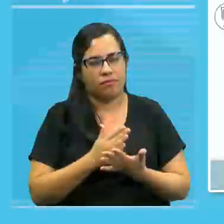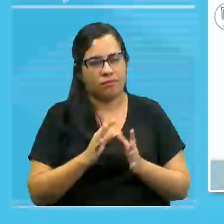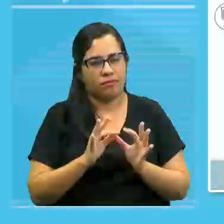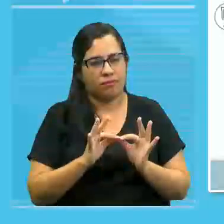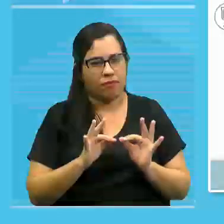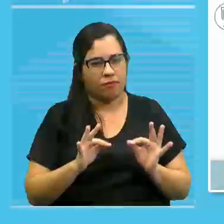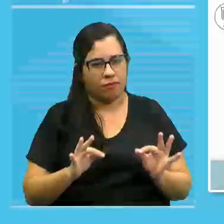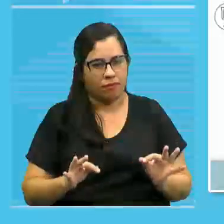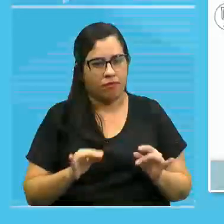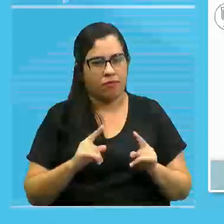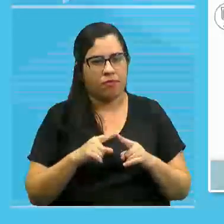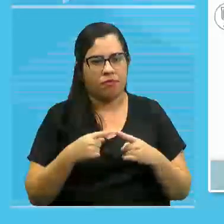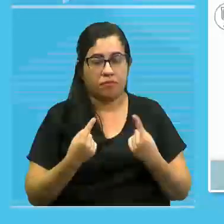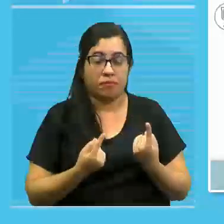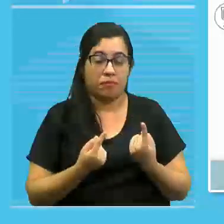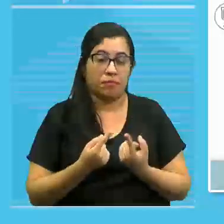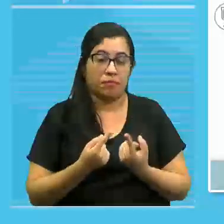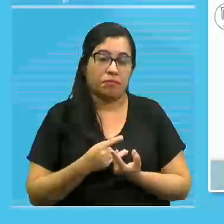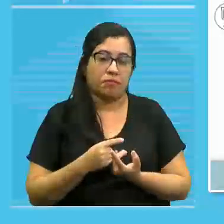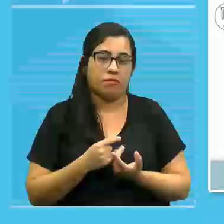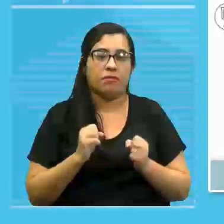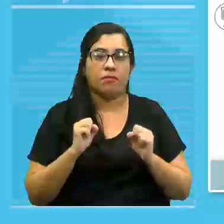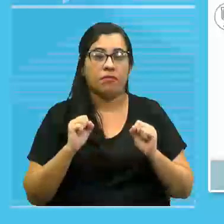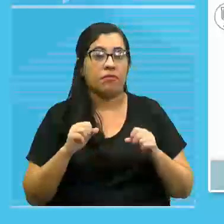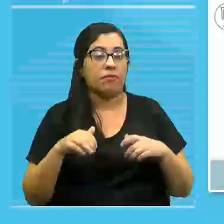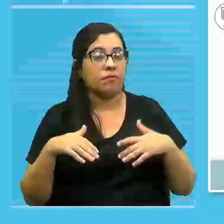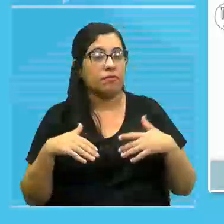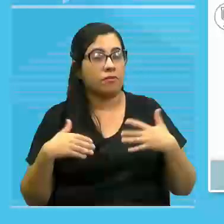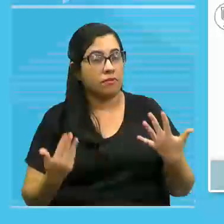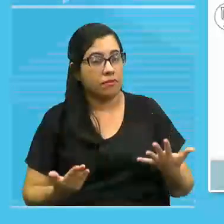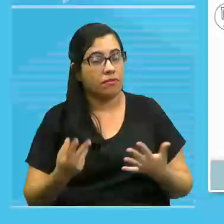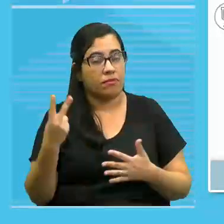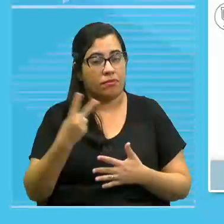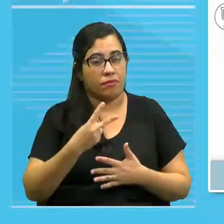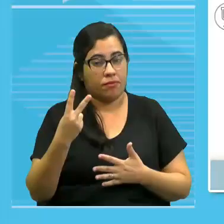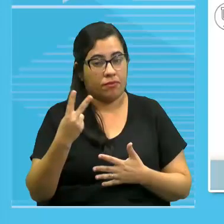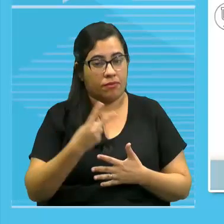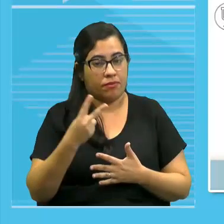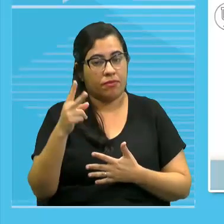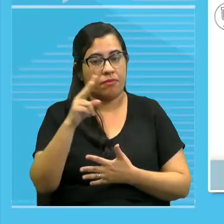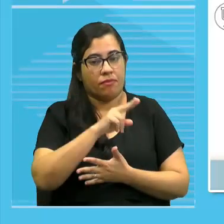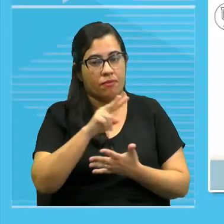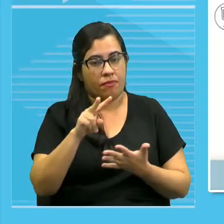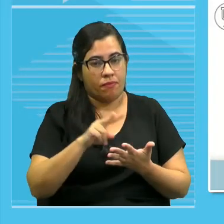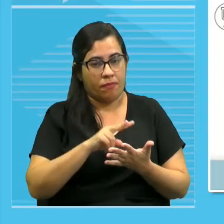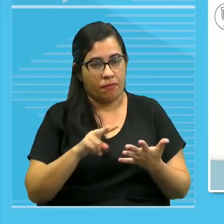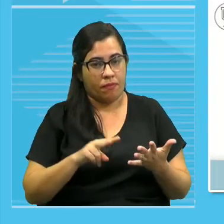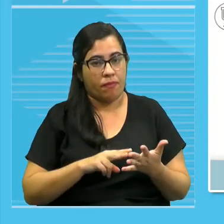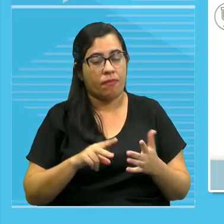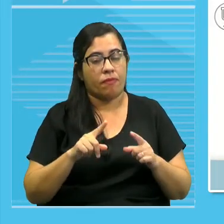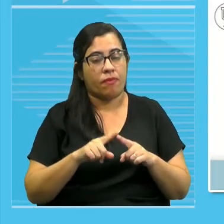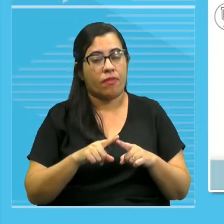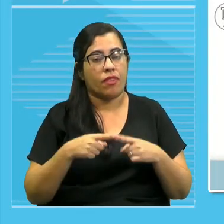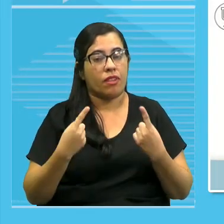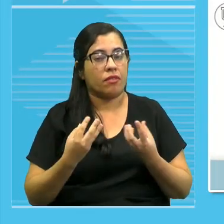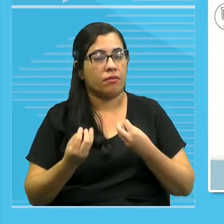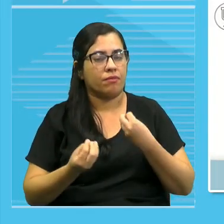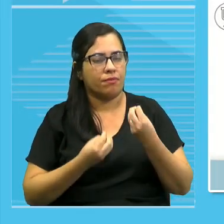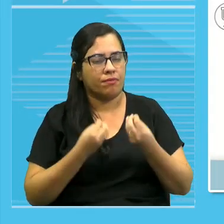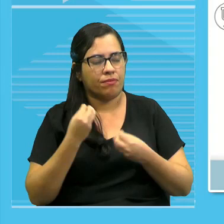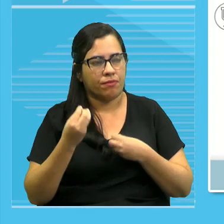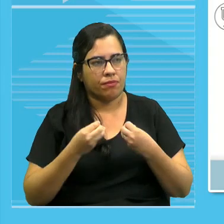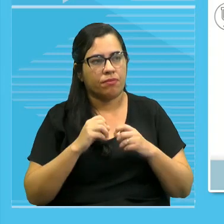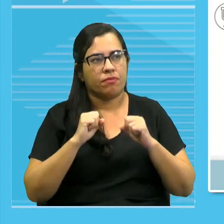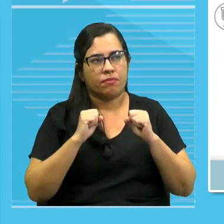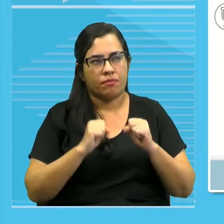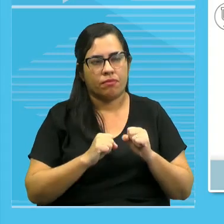mas nesse caso nem tanto então a gente vai para uma segunda leitura dessa vez fazendo